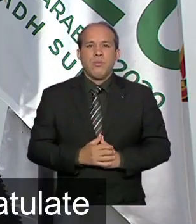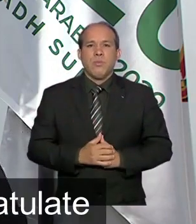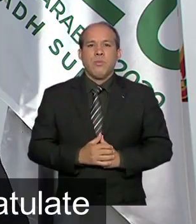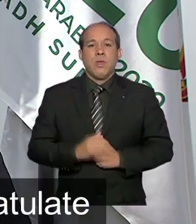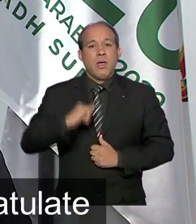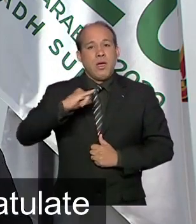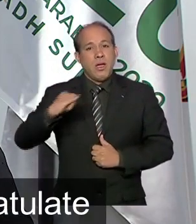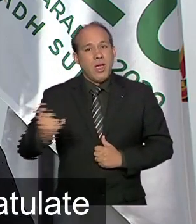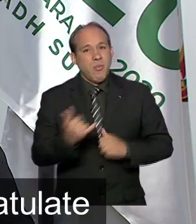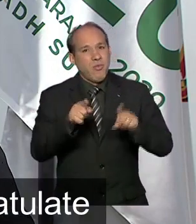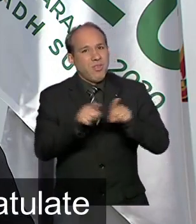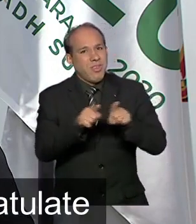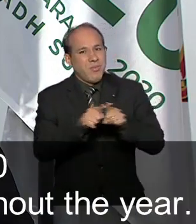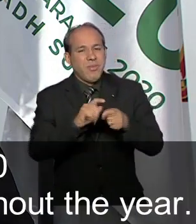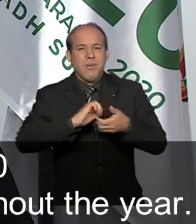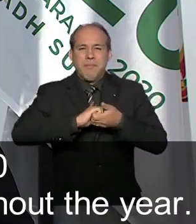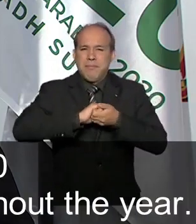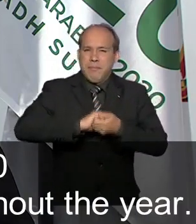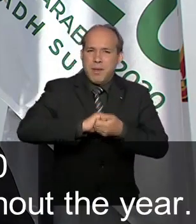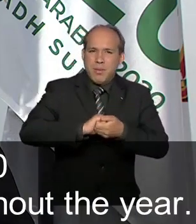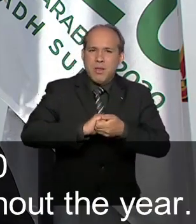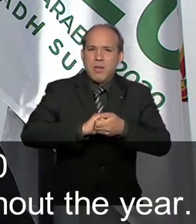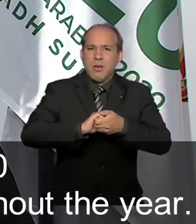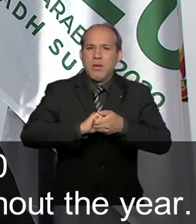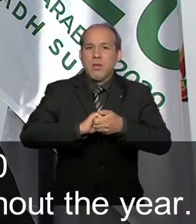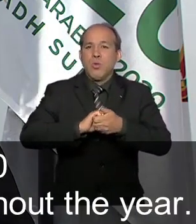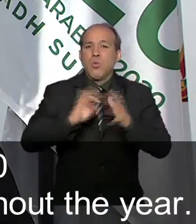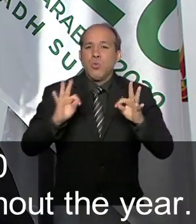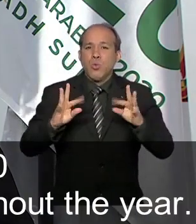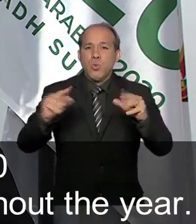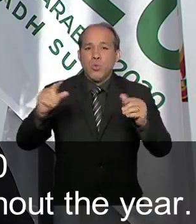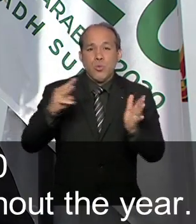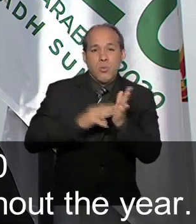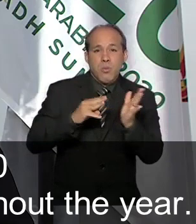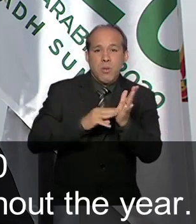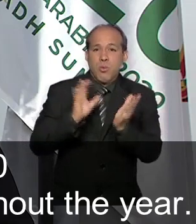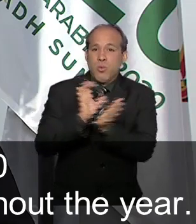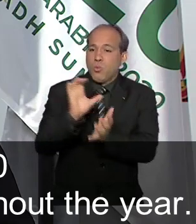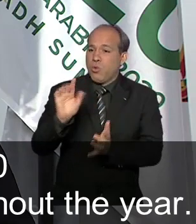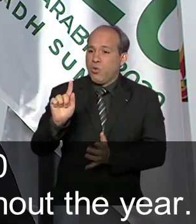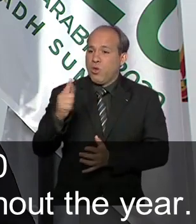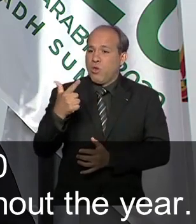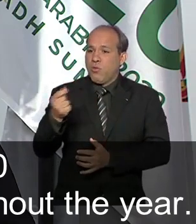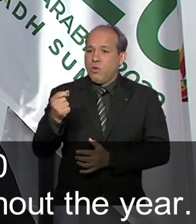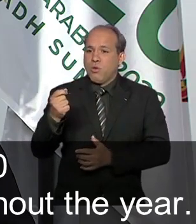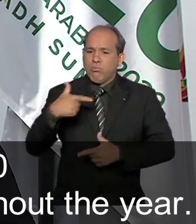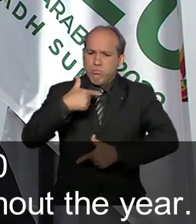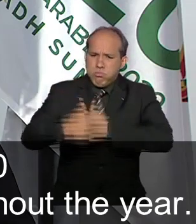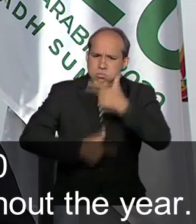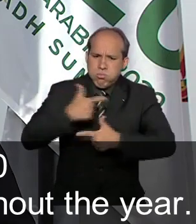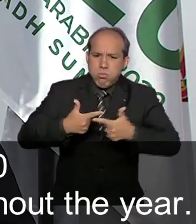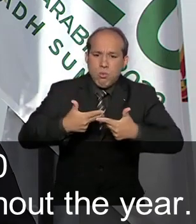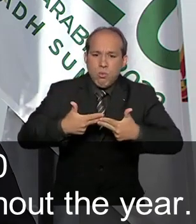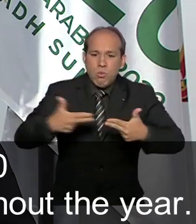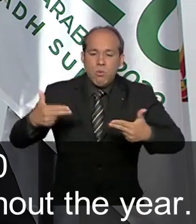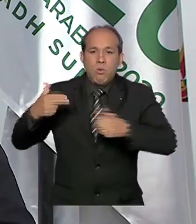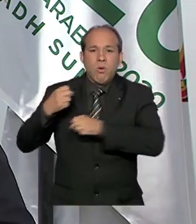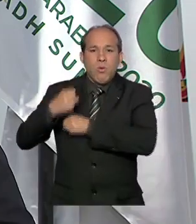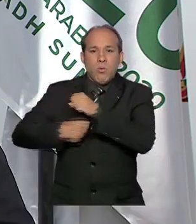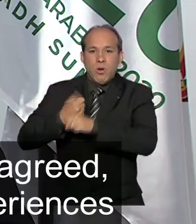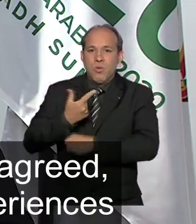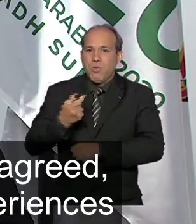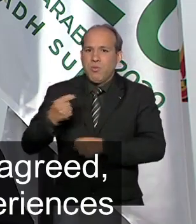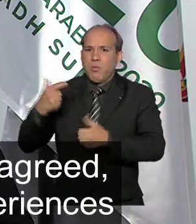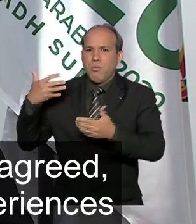aproveito também para parabenizar os demais membros do G20 pelas oportunidades de ativas desenvolvidas ao longo do